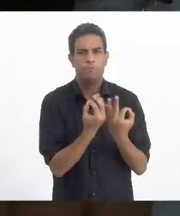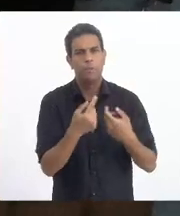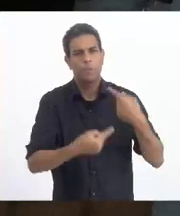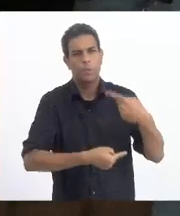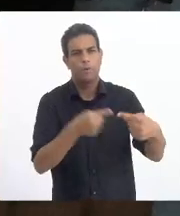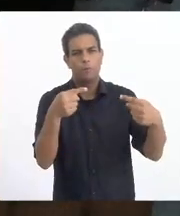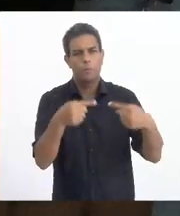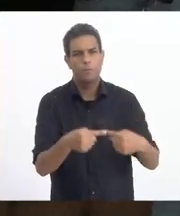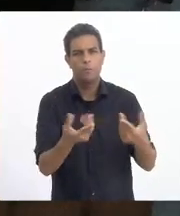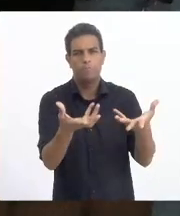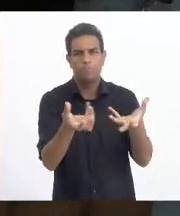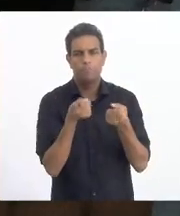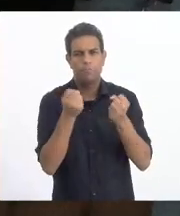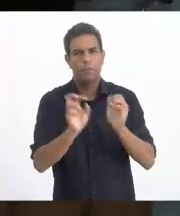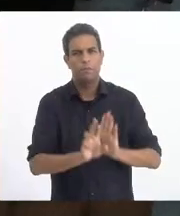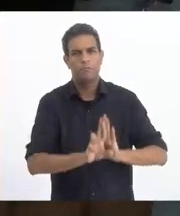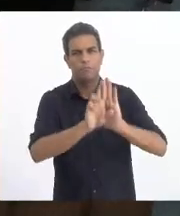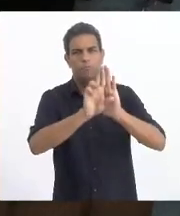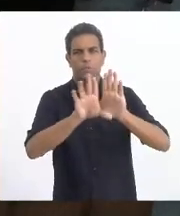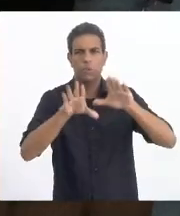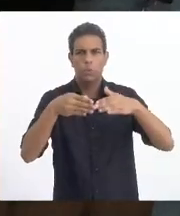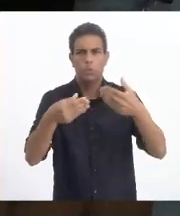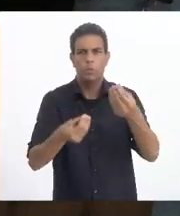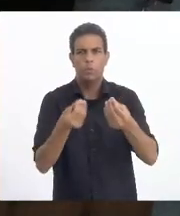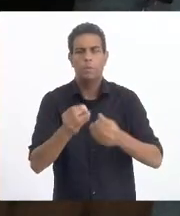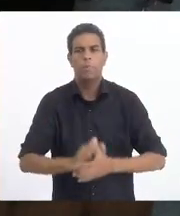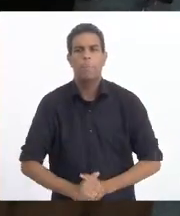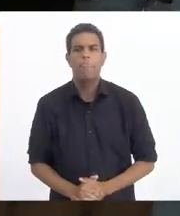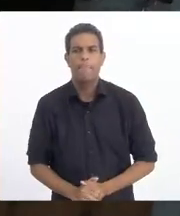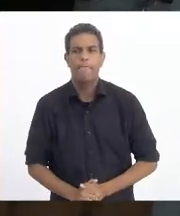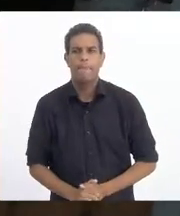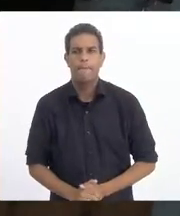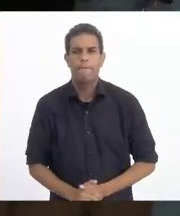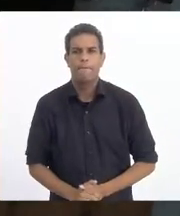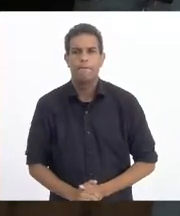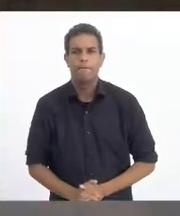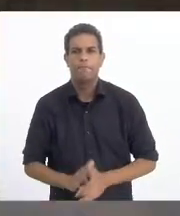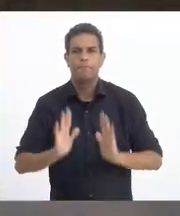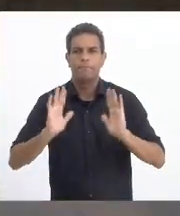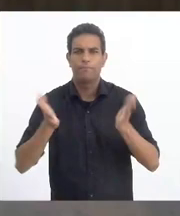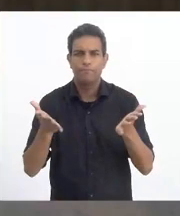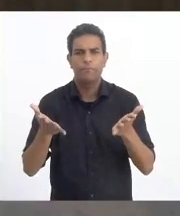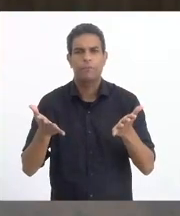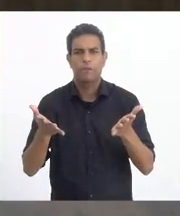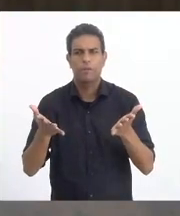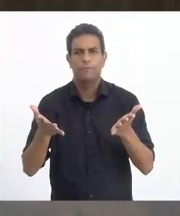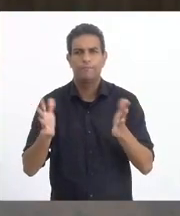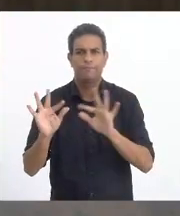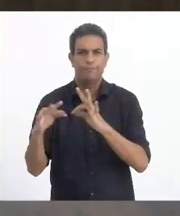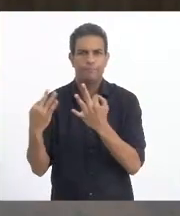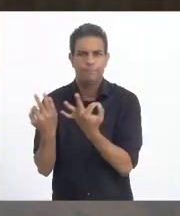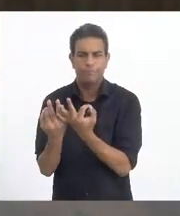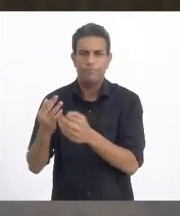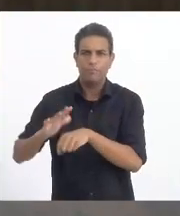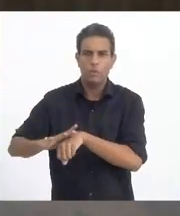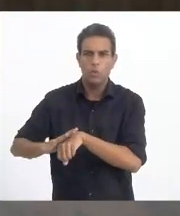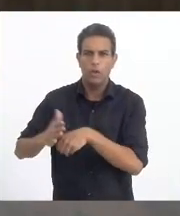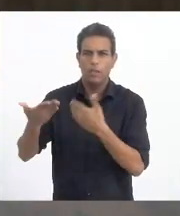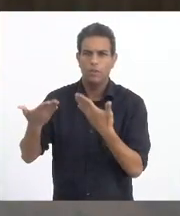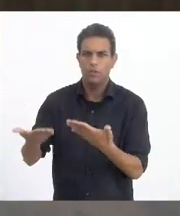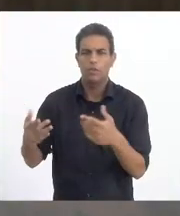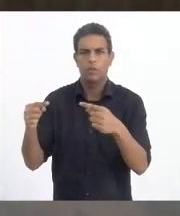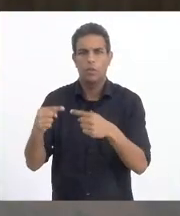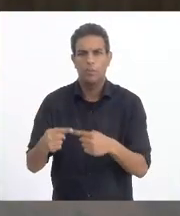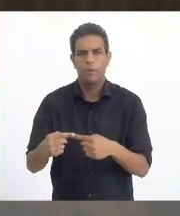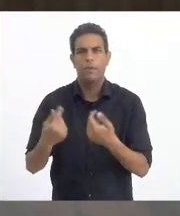Nós representamos esses guerreiros. E até mesmo os órfãos. Nós somos uma família doente.